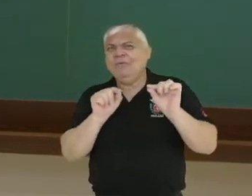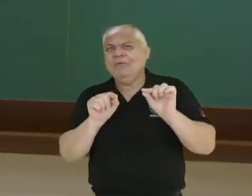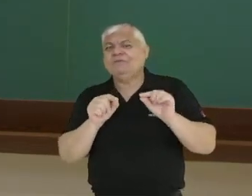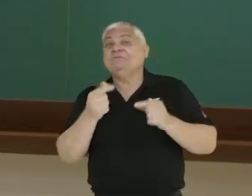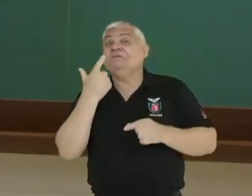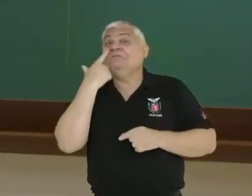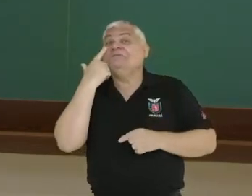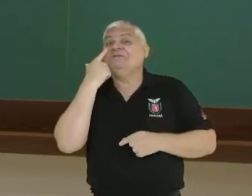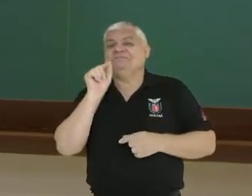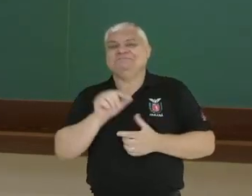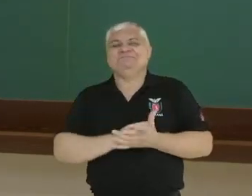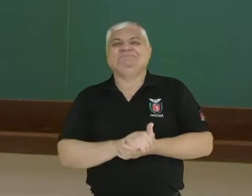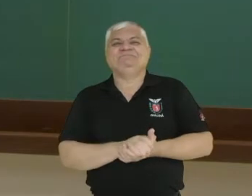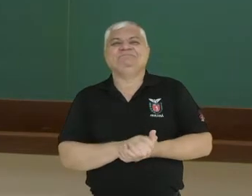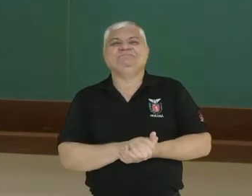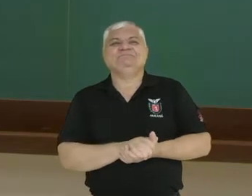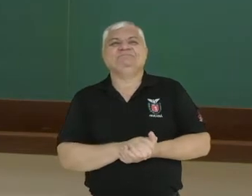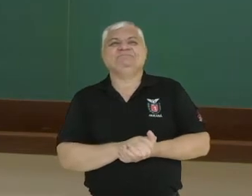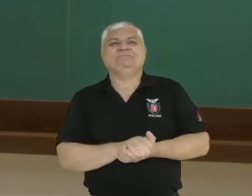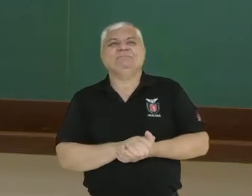lá, então?